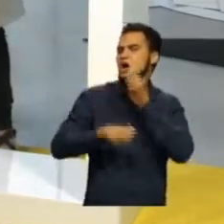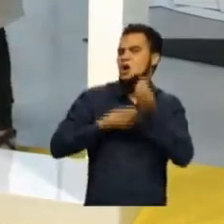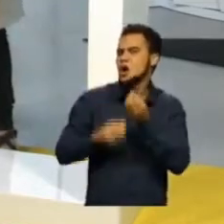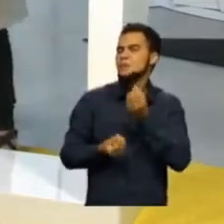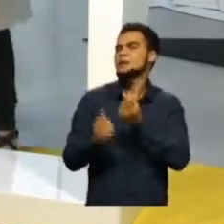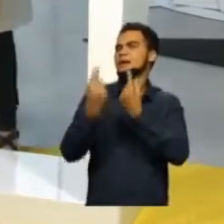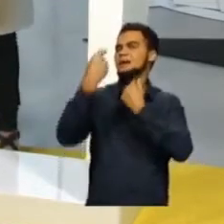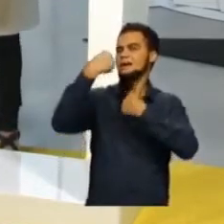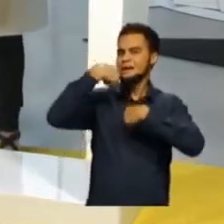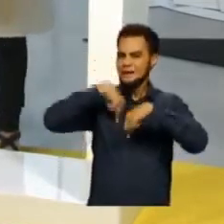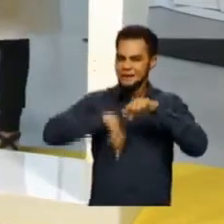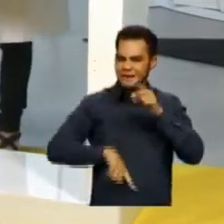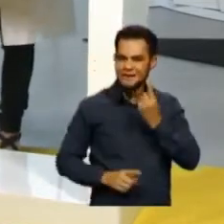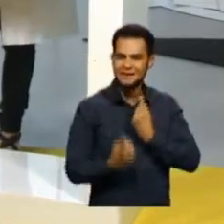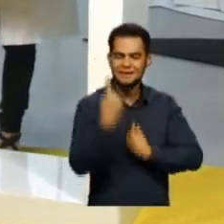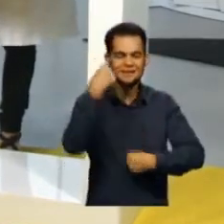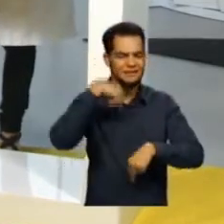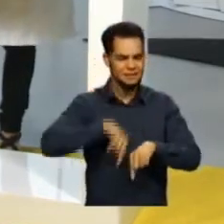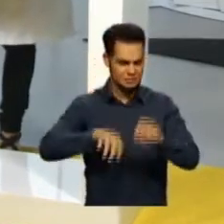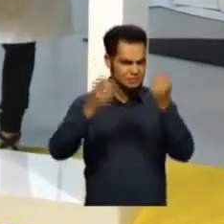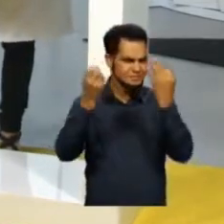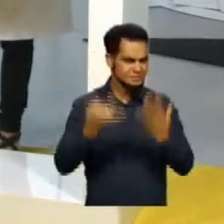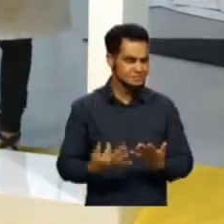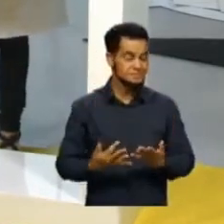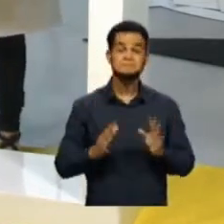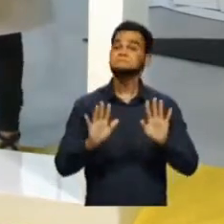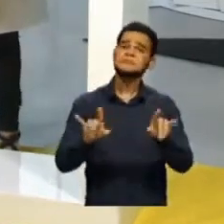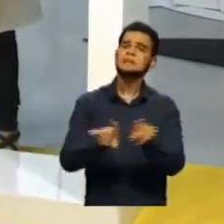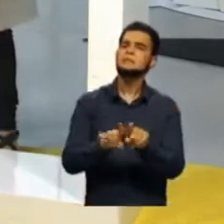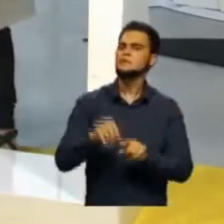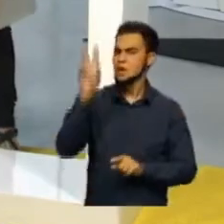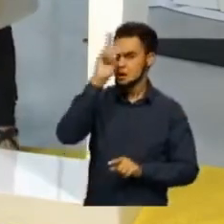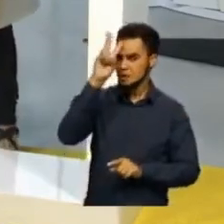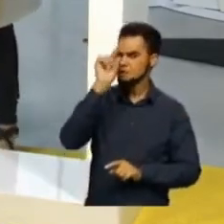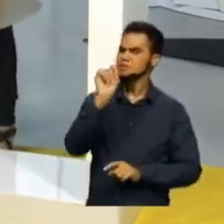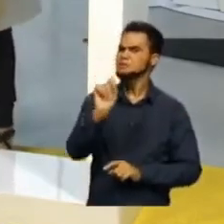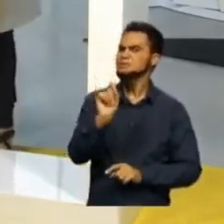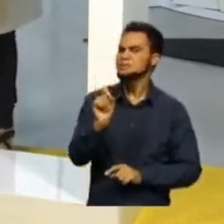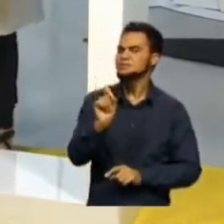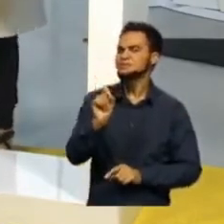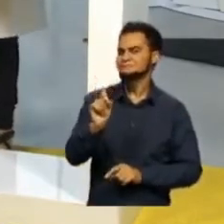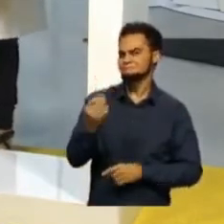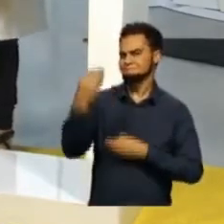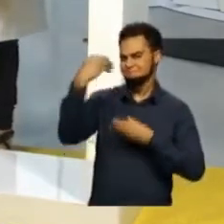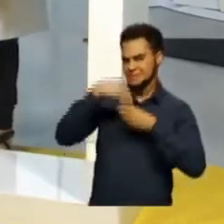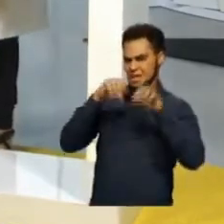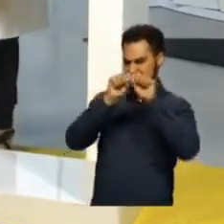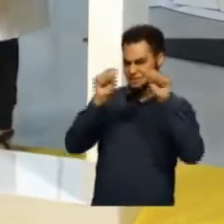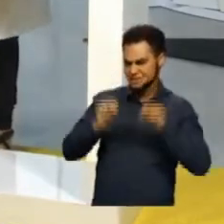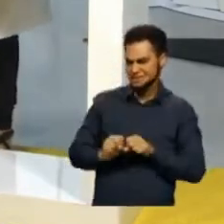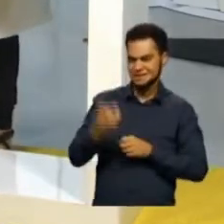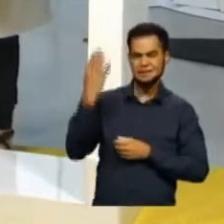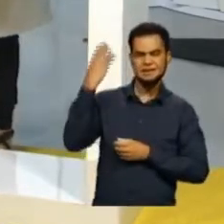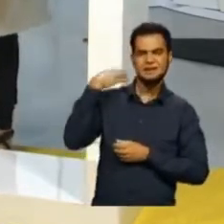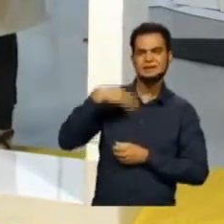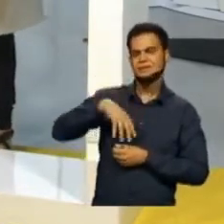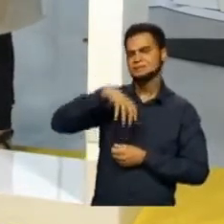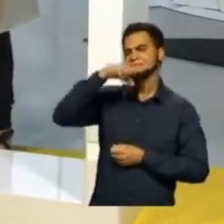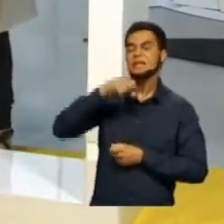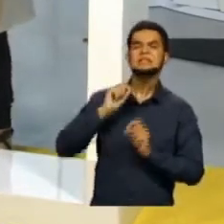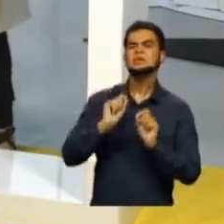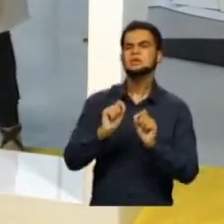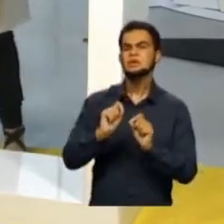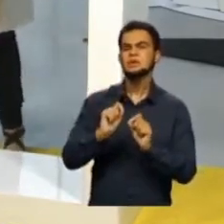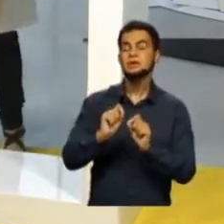ar. Então eu quero lembrar para você que o aparelho respiratório é constituído por cavidade nasal. A